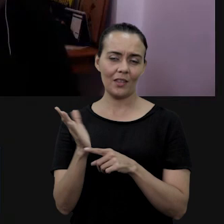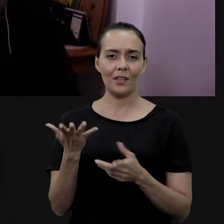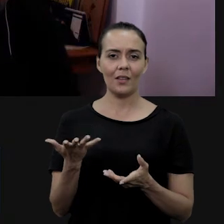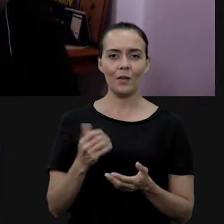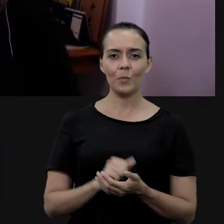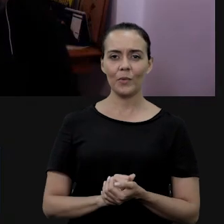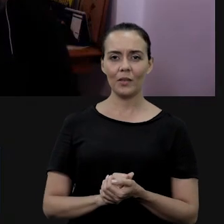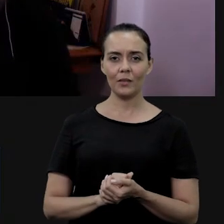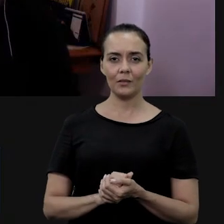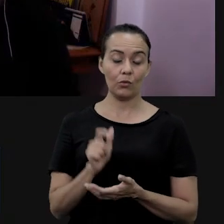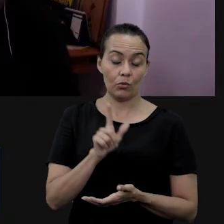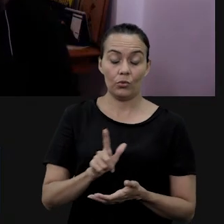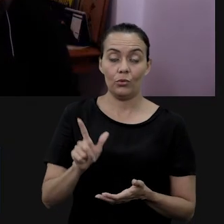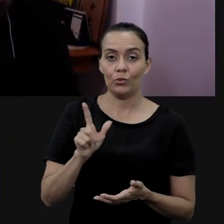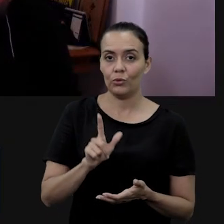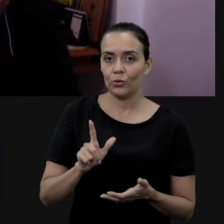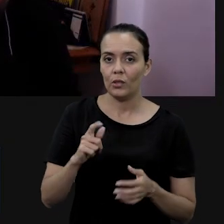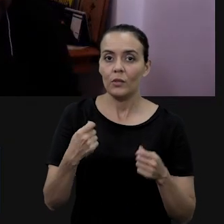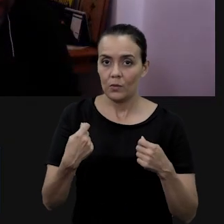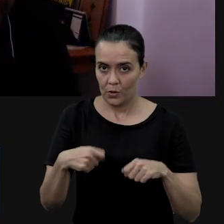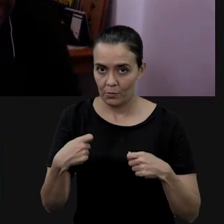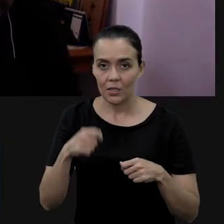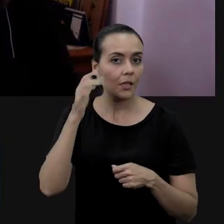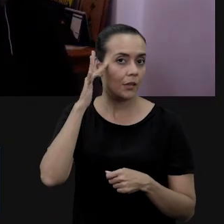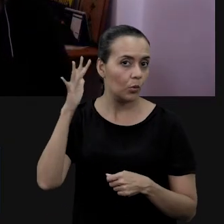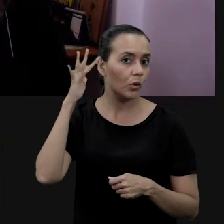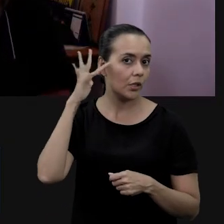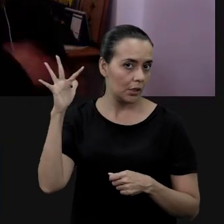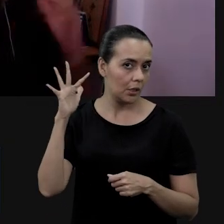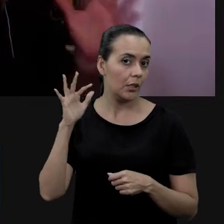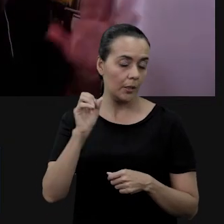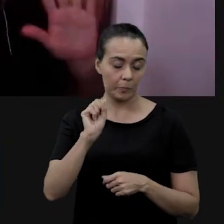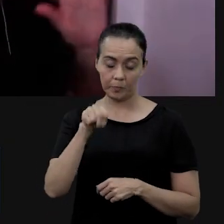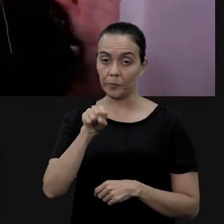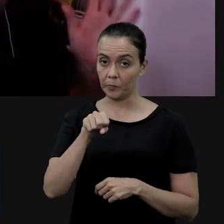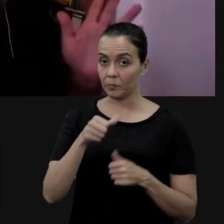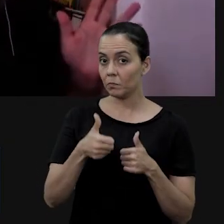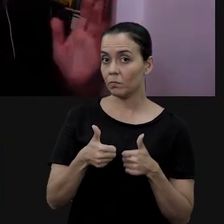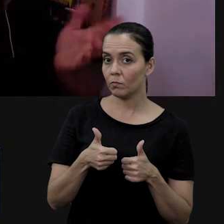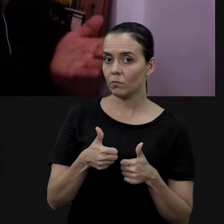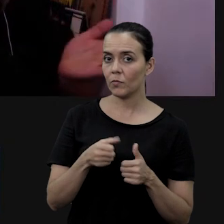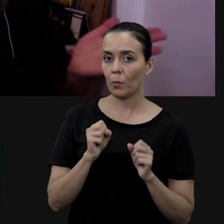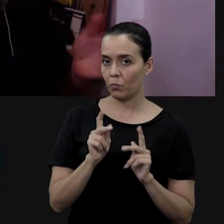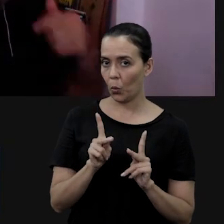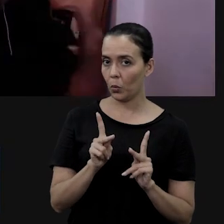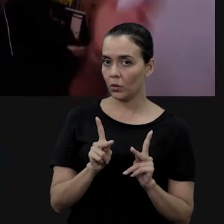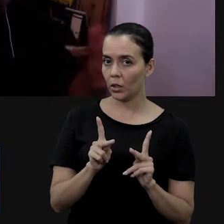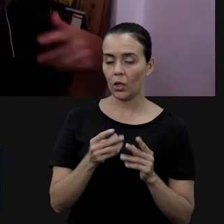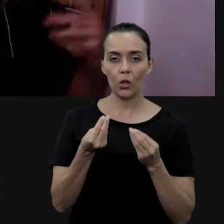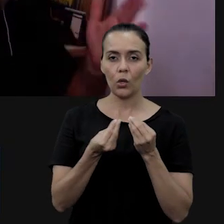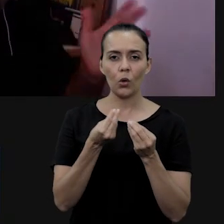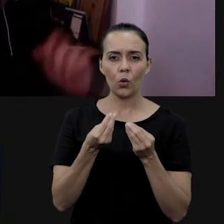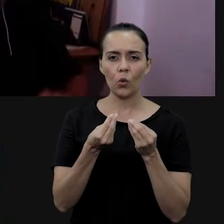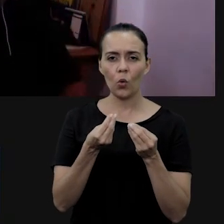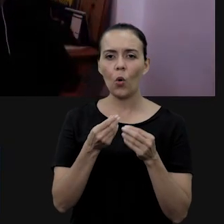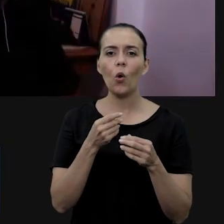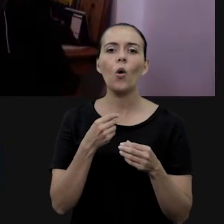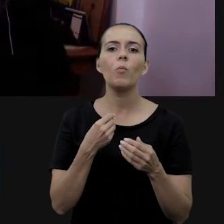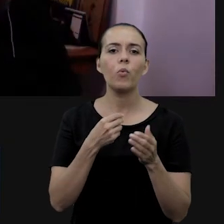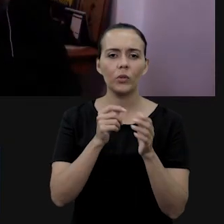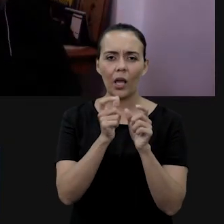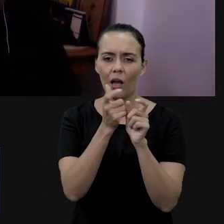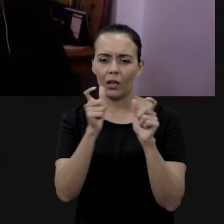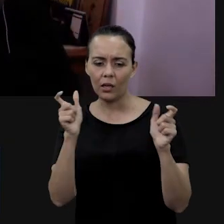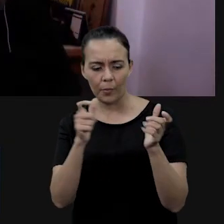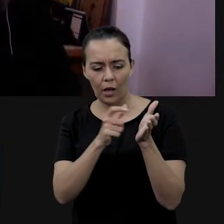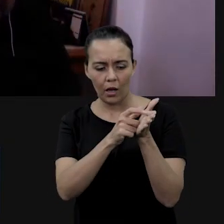cinema, claro, você precisa da teoria e compreender tudo isso que eu até comentei, a gramática e tal, a